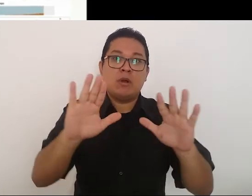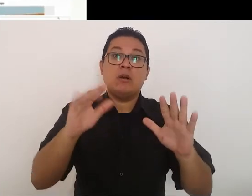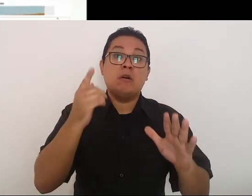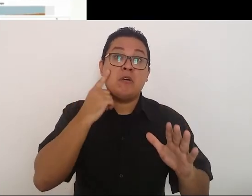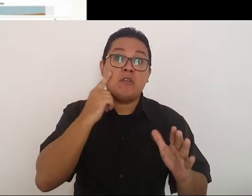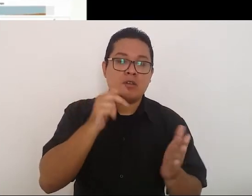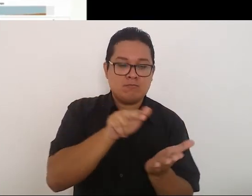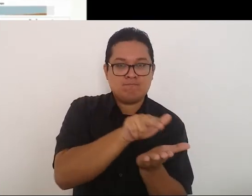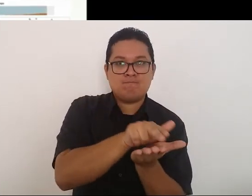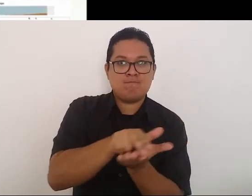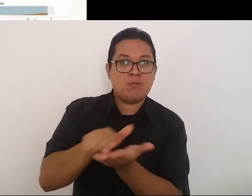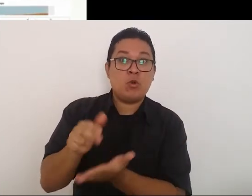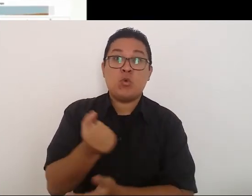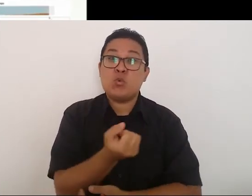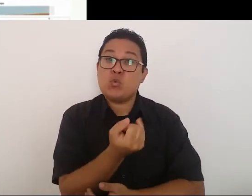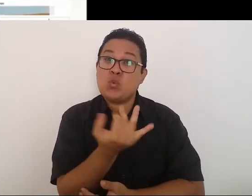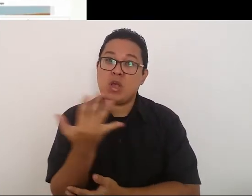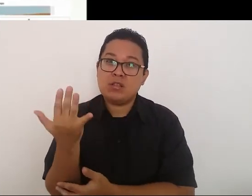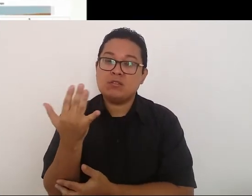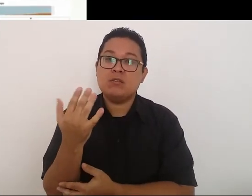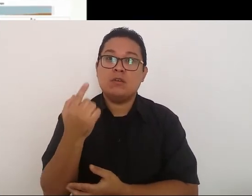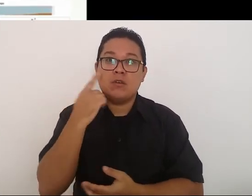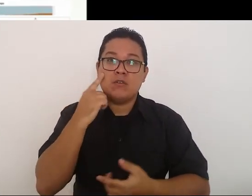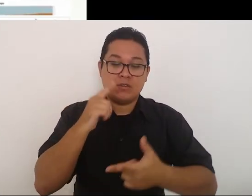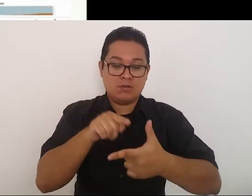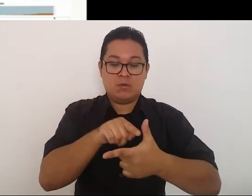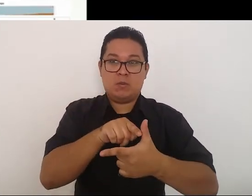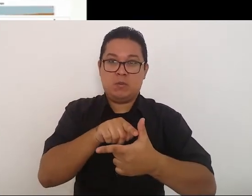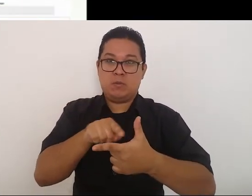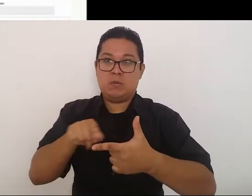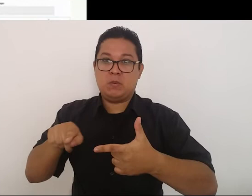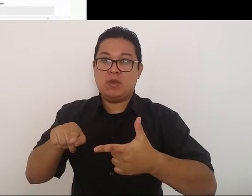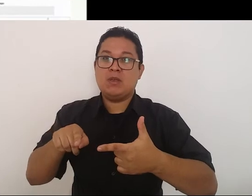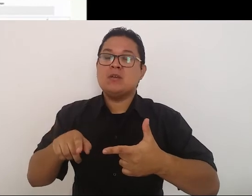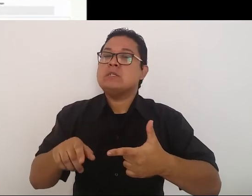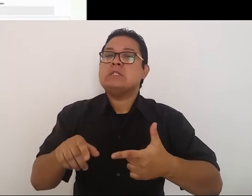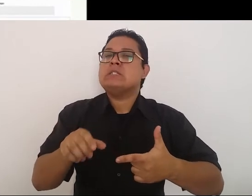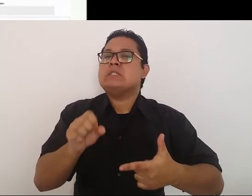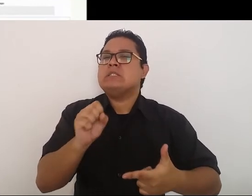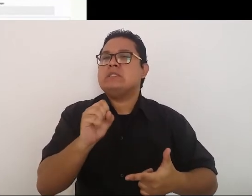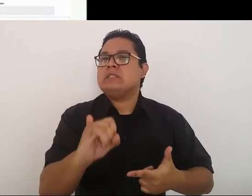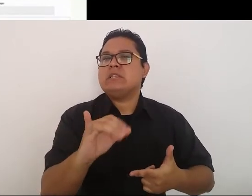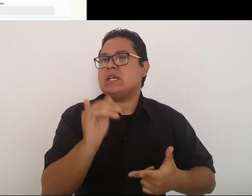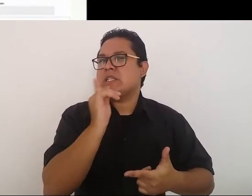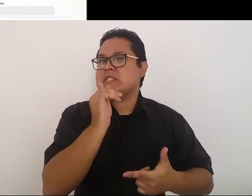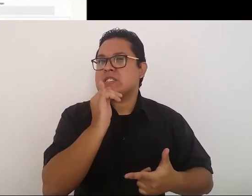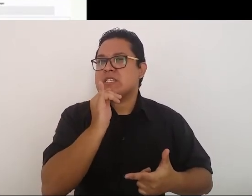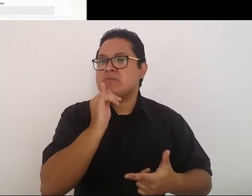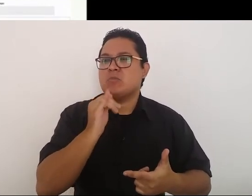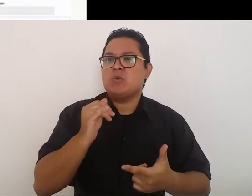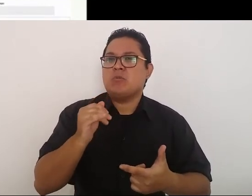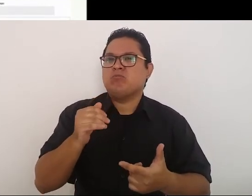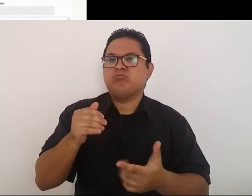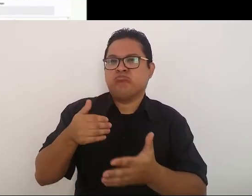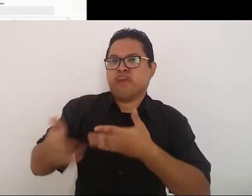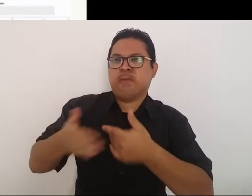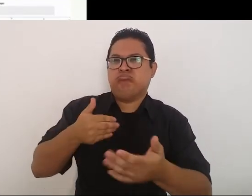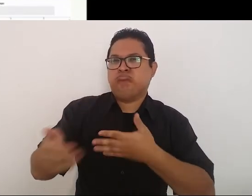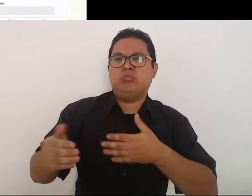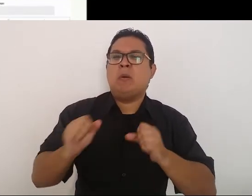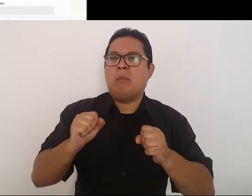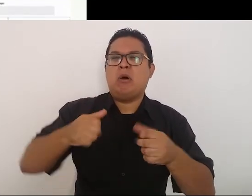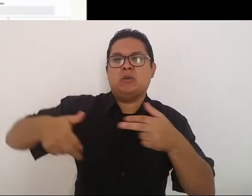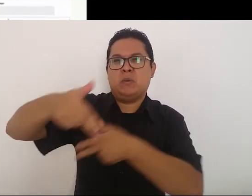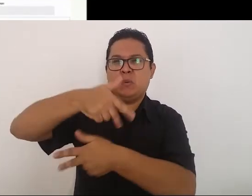de infectados que vão precisar de UTI está aqui. Ó. Olha o tanto de UTI, olha o que tem.